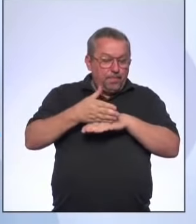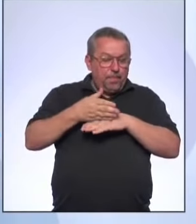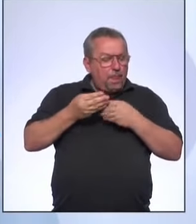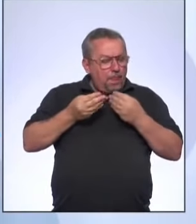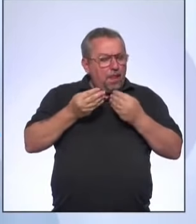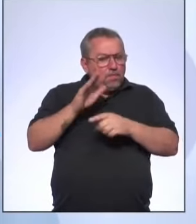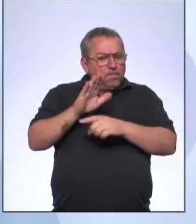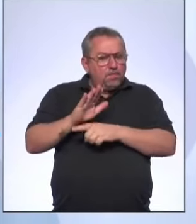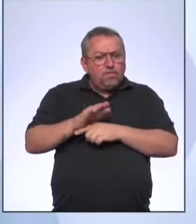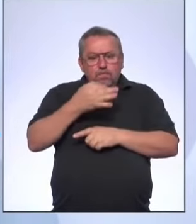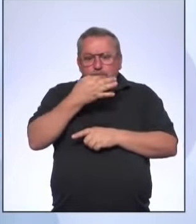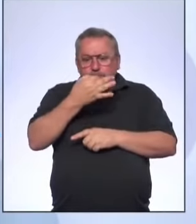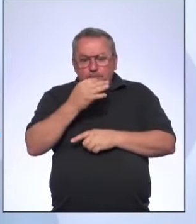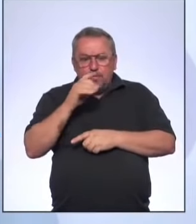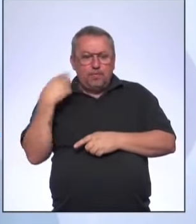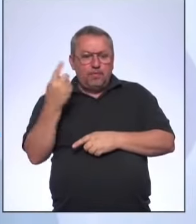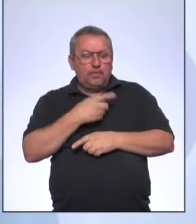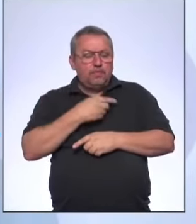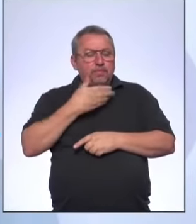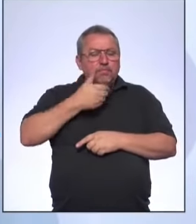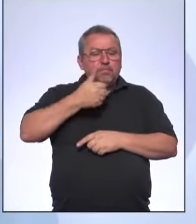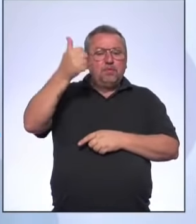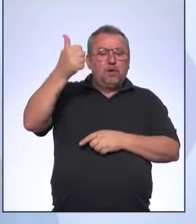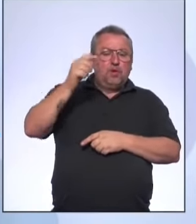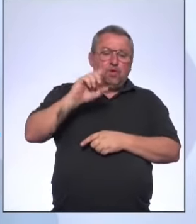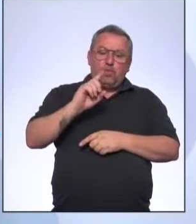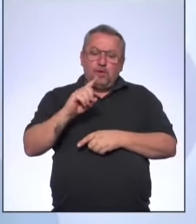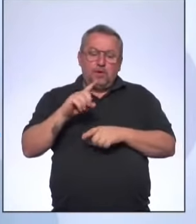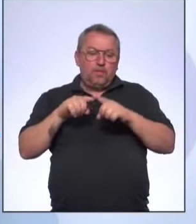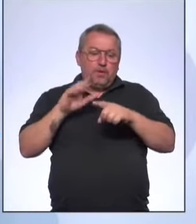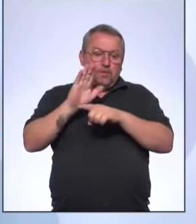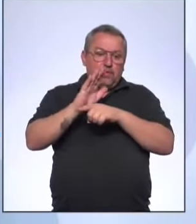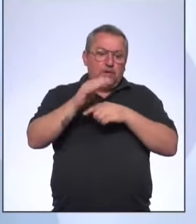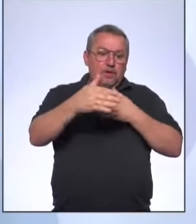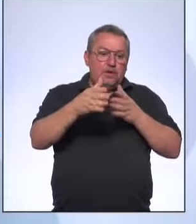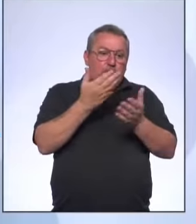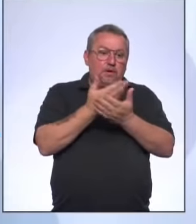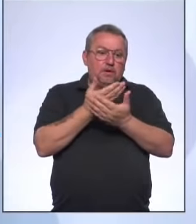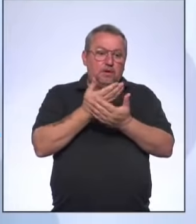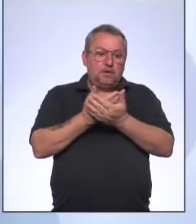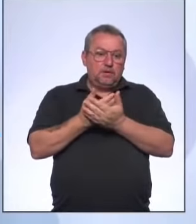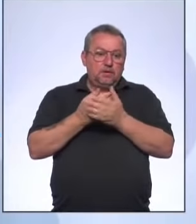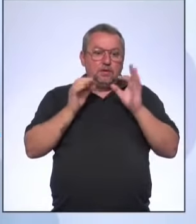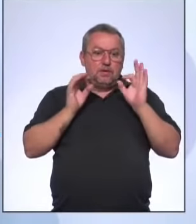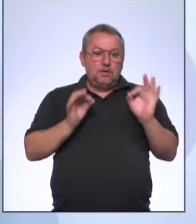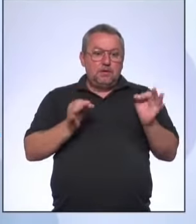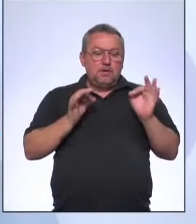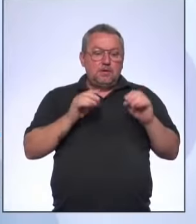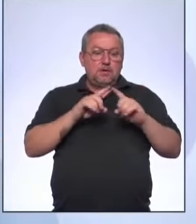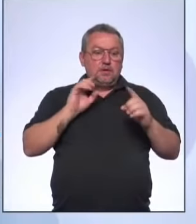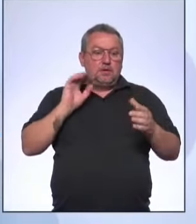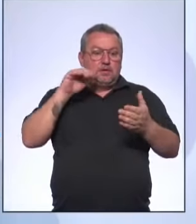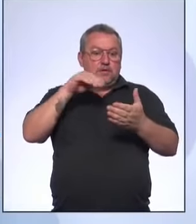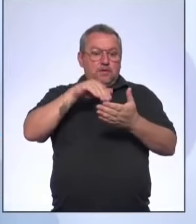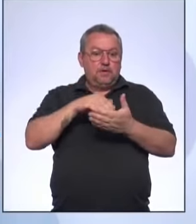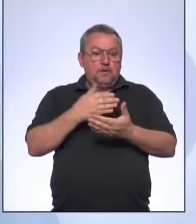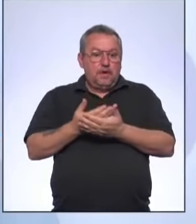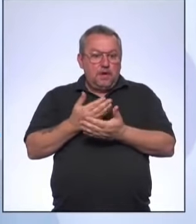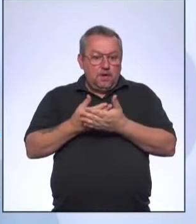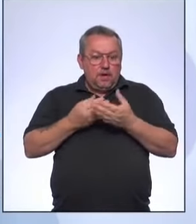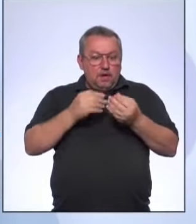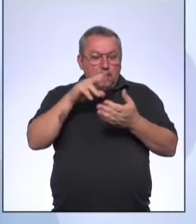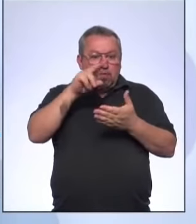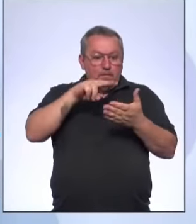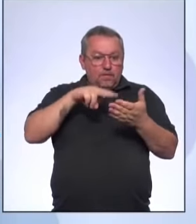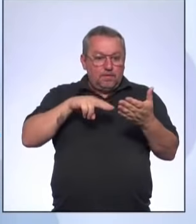aí as suas contribuições dizendo que nós podemos melhorar ou não para ajudá-los em sala de aula certo então lá no final da aula eu vou